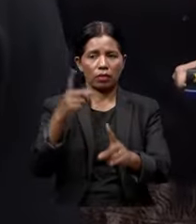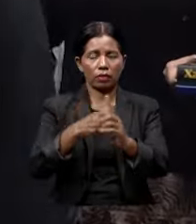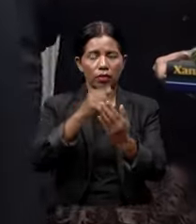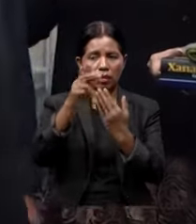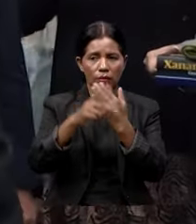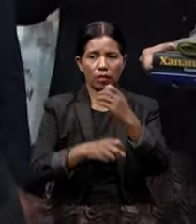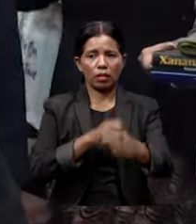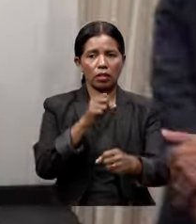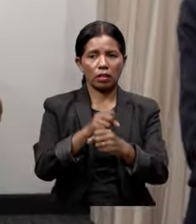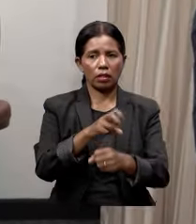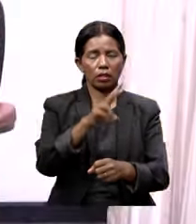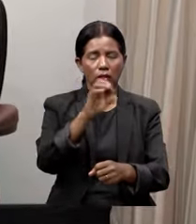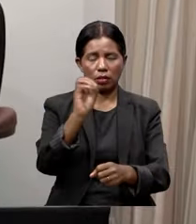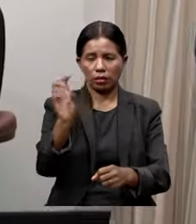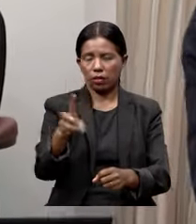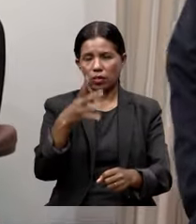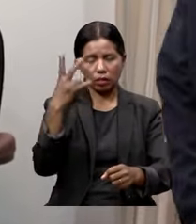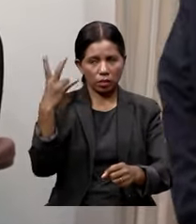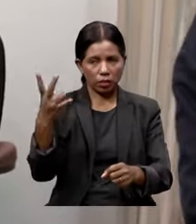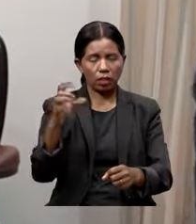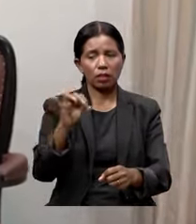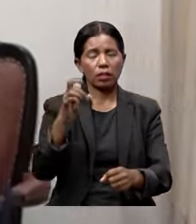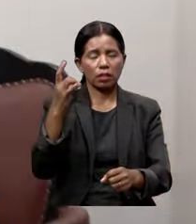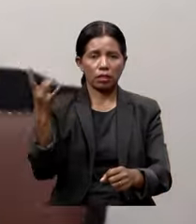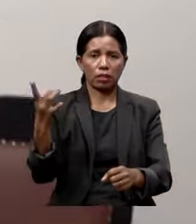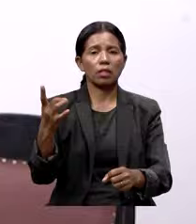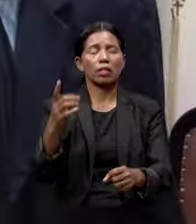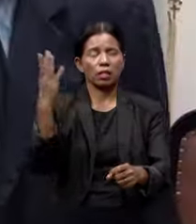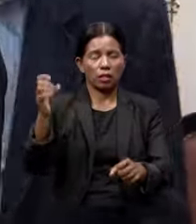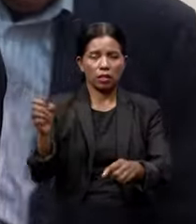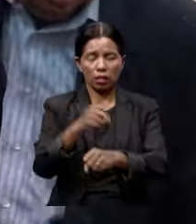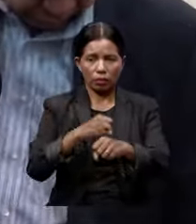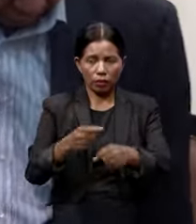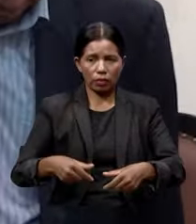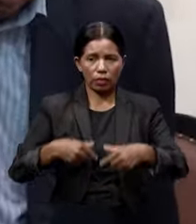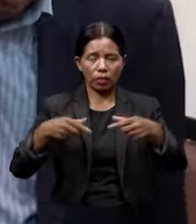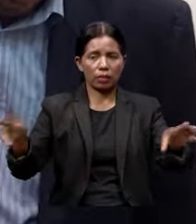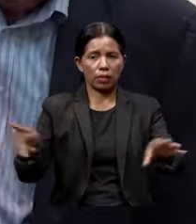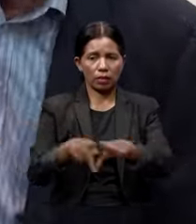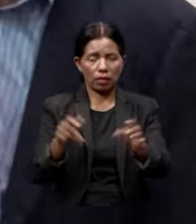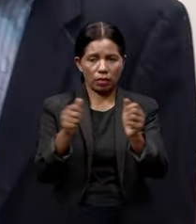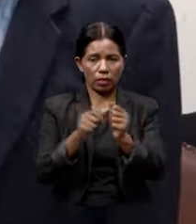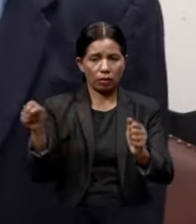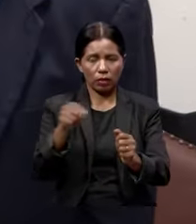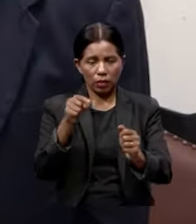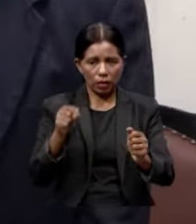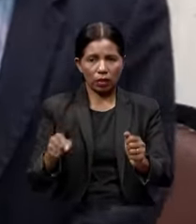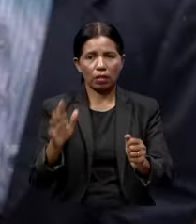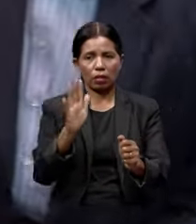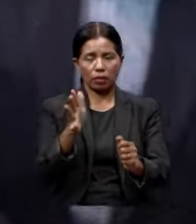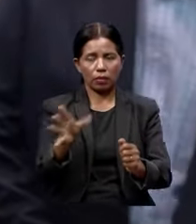Abril, Tinarihun Rua Sanulo Ressincia e a Singapura, Orifoba Timor-Gue, participação a 8% Limanulo